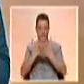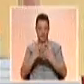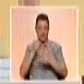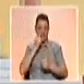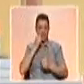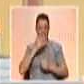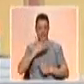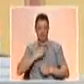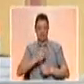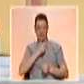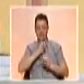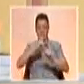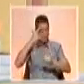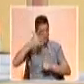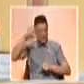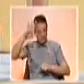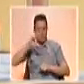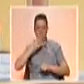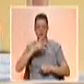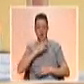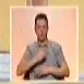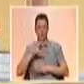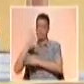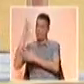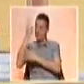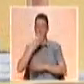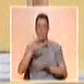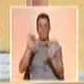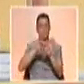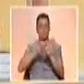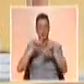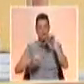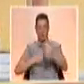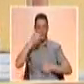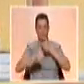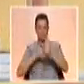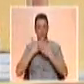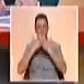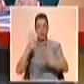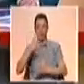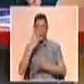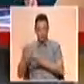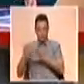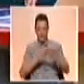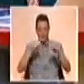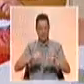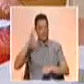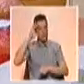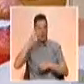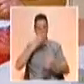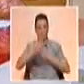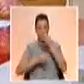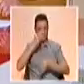quem quiser e tiver imaginação e tiver gosto pelo ambiente pode participar então neste concurso. Muito obrigada às minhas 4 convidadas esta tarde por terem vindo